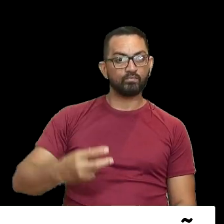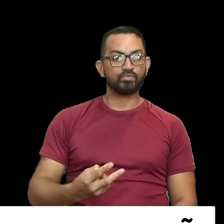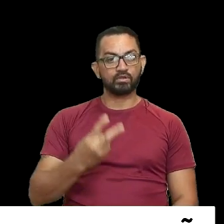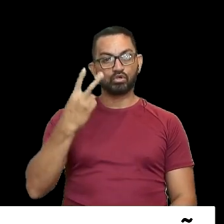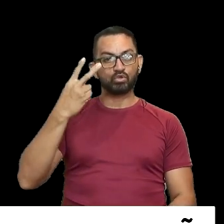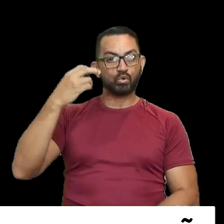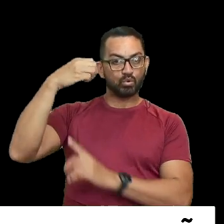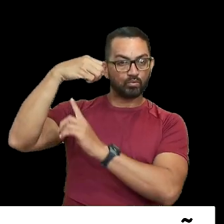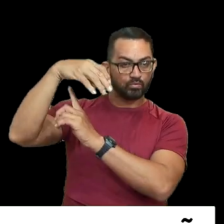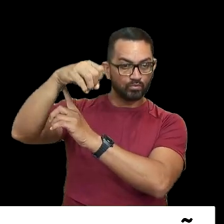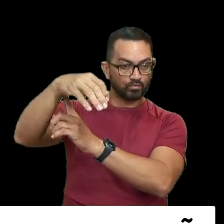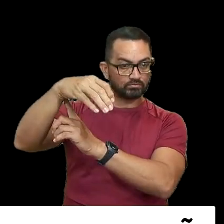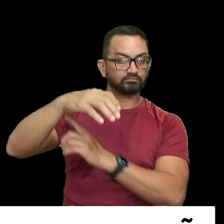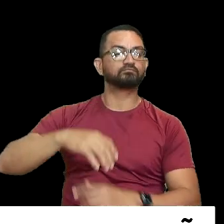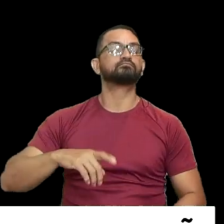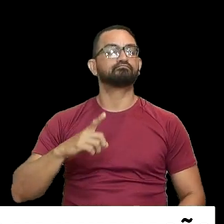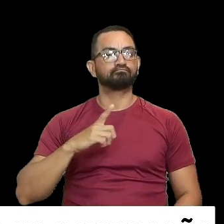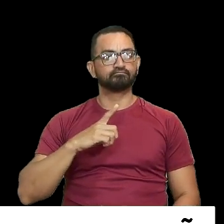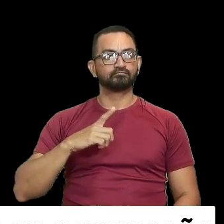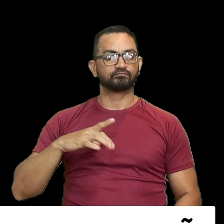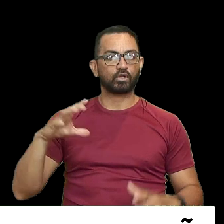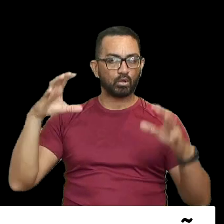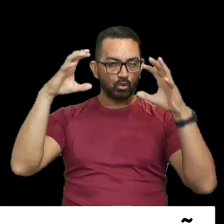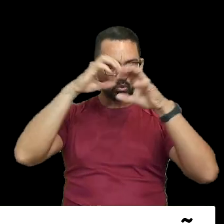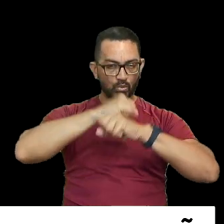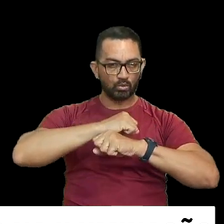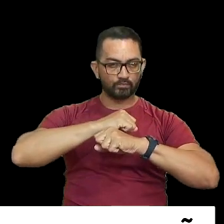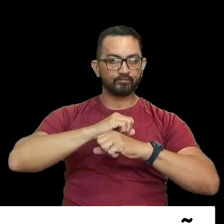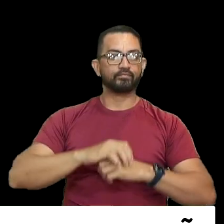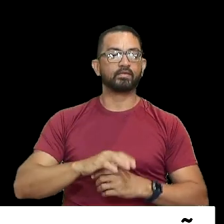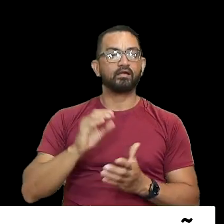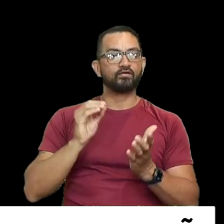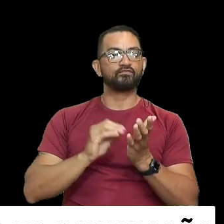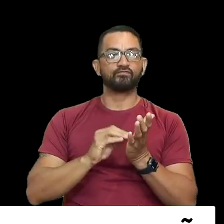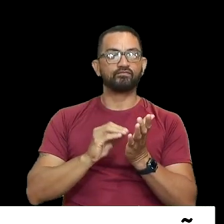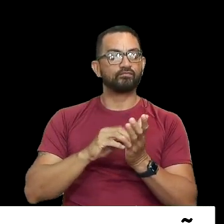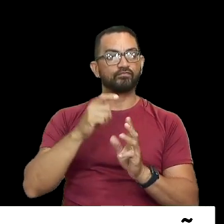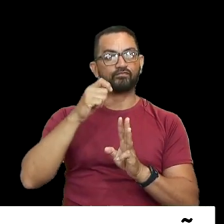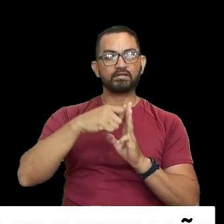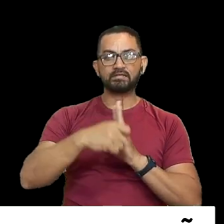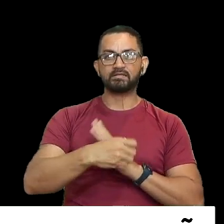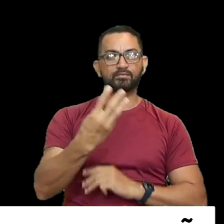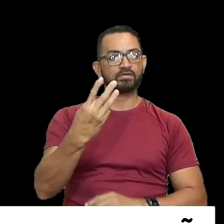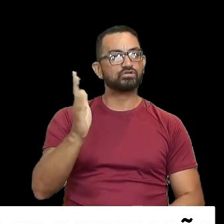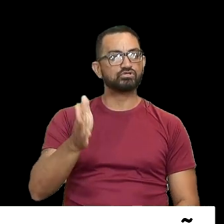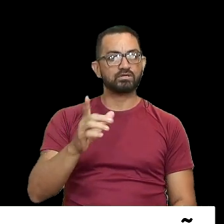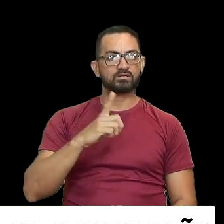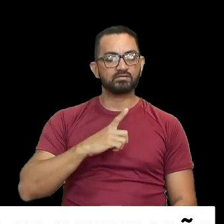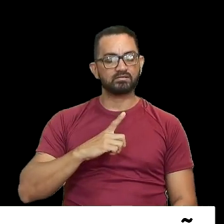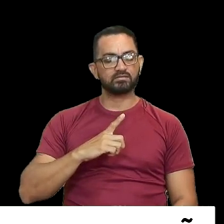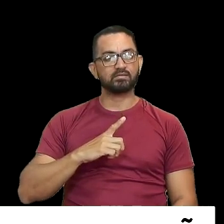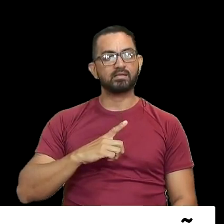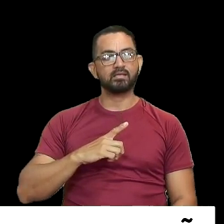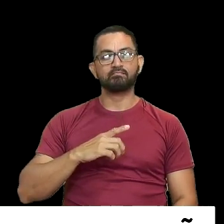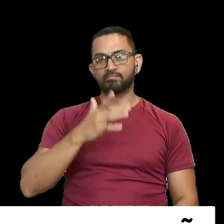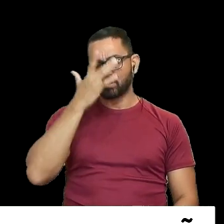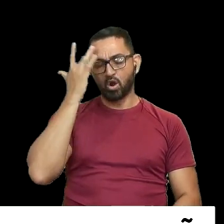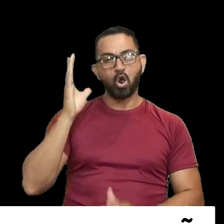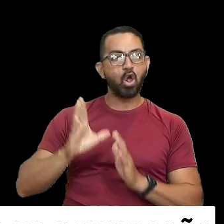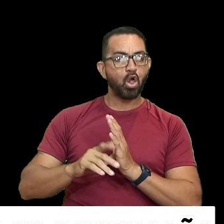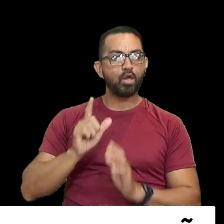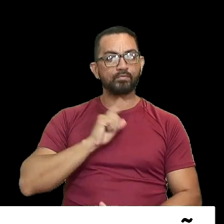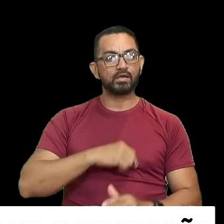pública. 2 postes completamente apagados, já faz 3 meses. Estamos sendo alvo